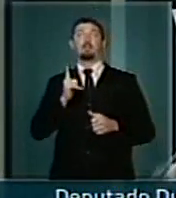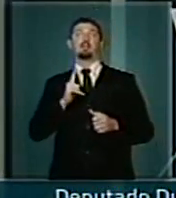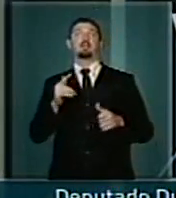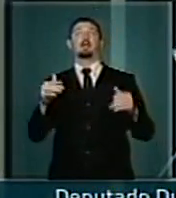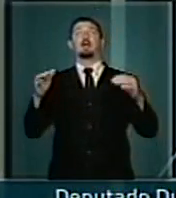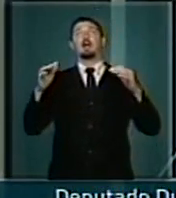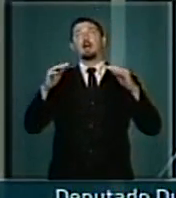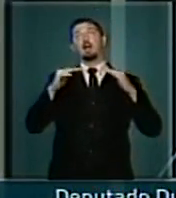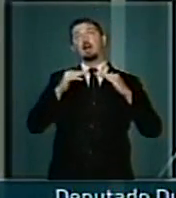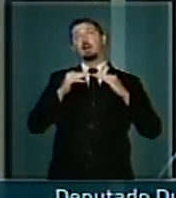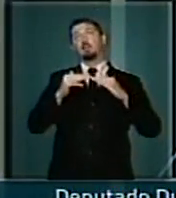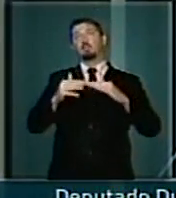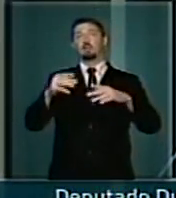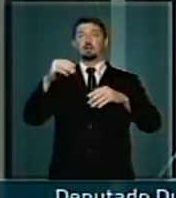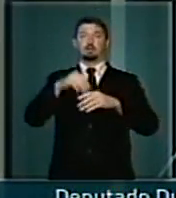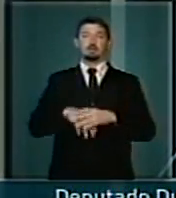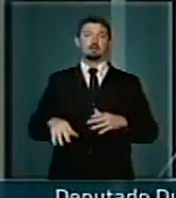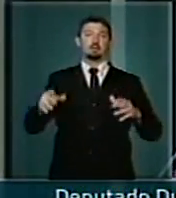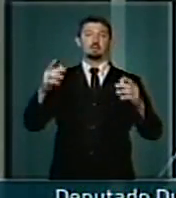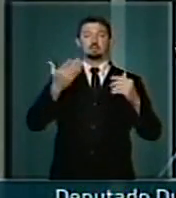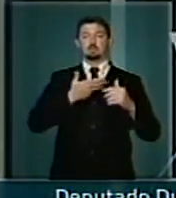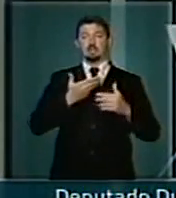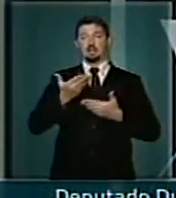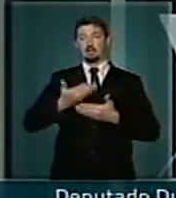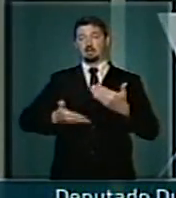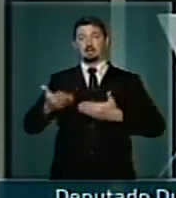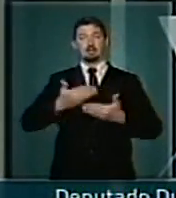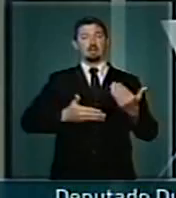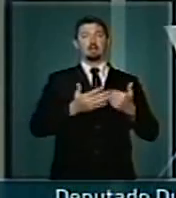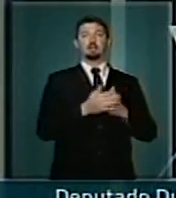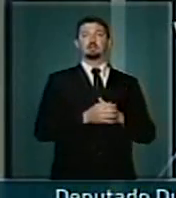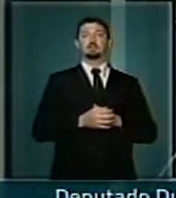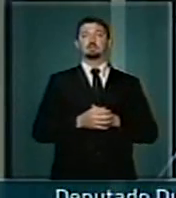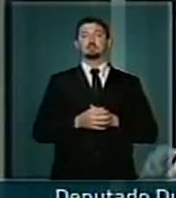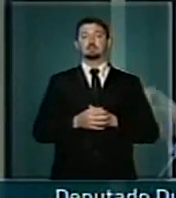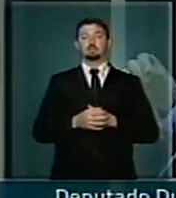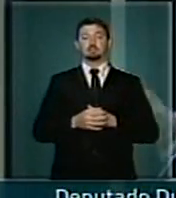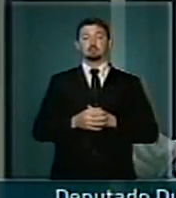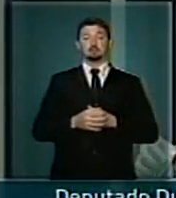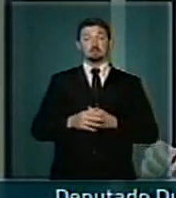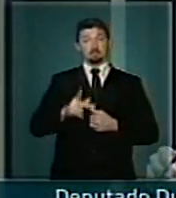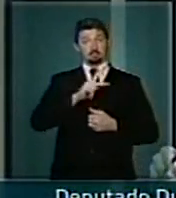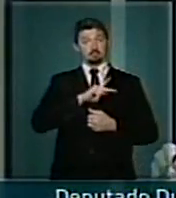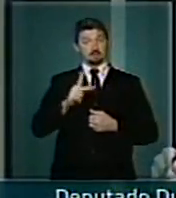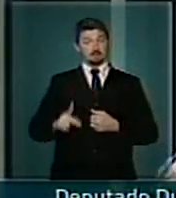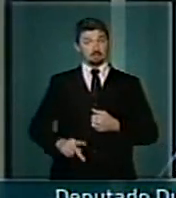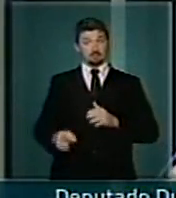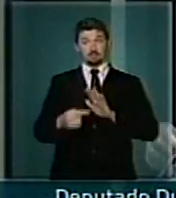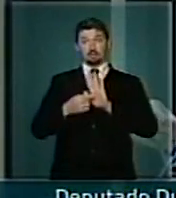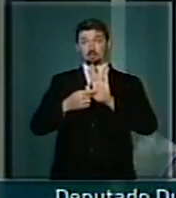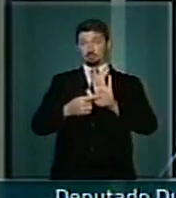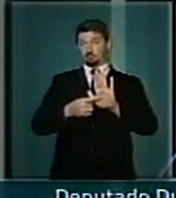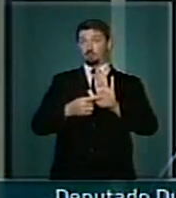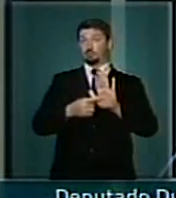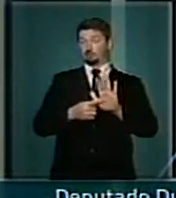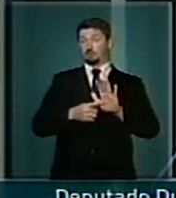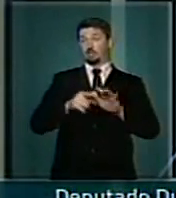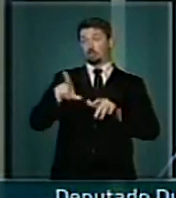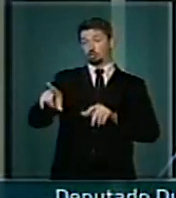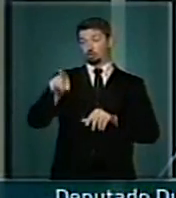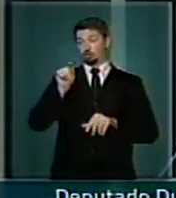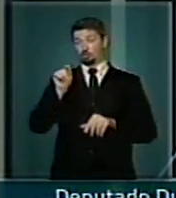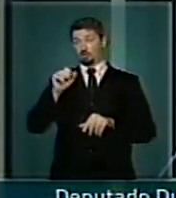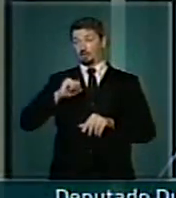harmonia entre os seus aliados. Ou seja, a presidente está demonstrando que, se tiver de escolher